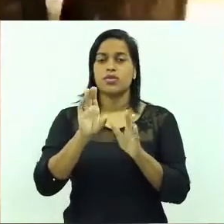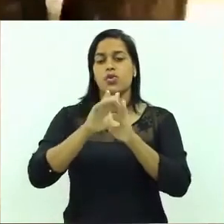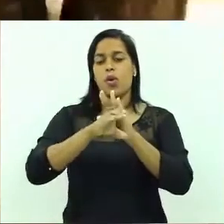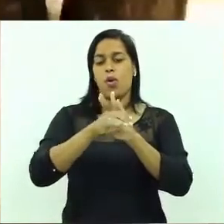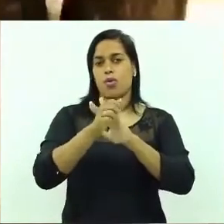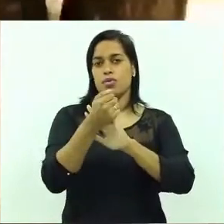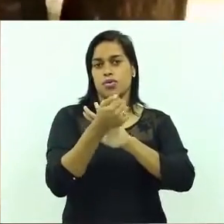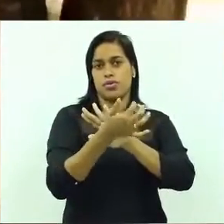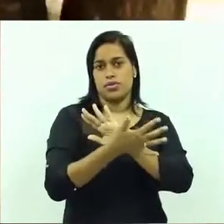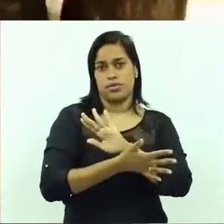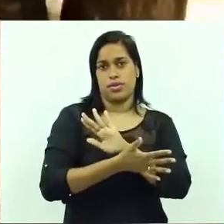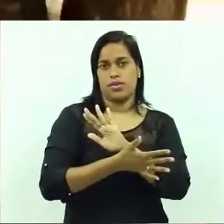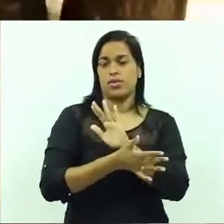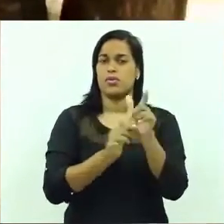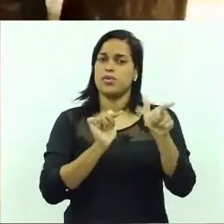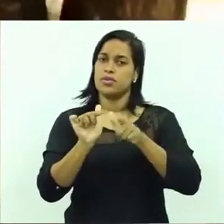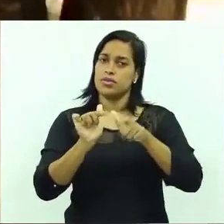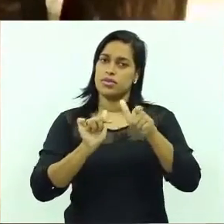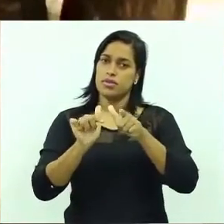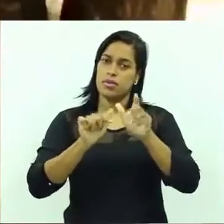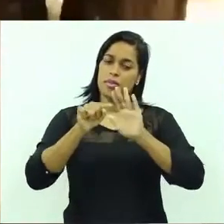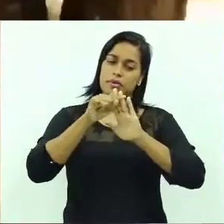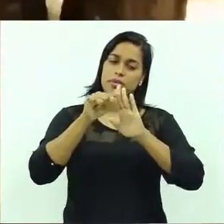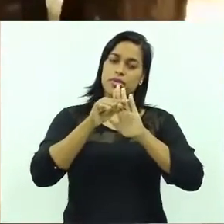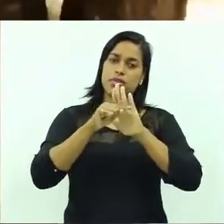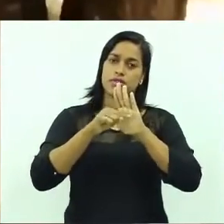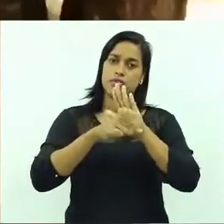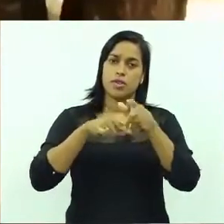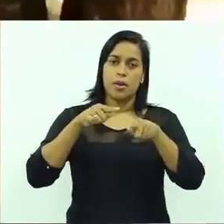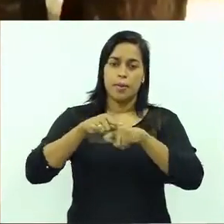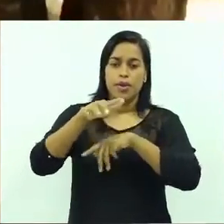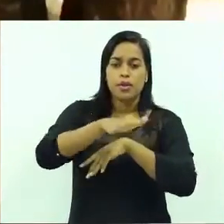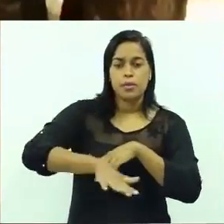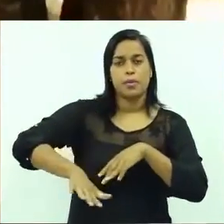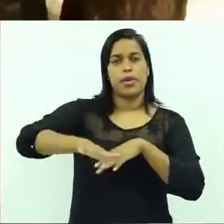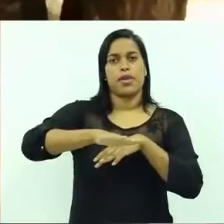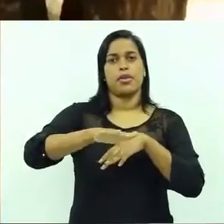conceito. Quando a gente trabalha com planejamento mercadológico, a gente